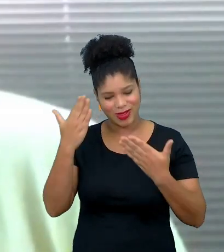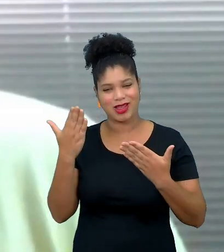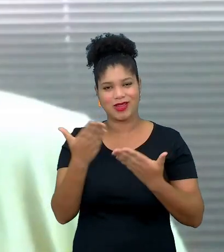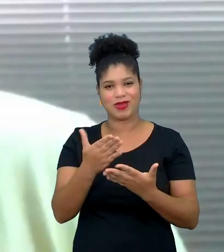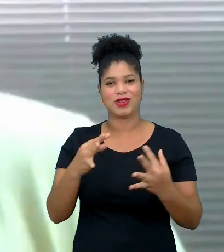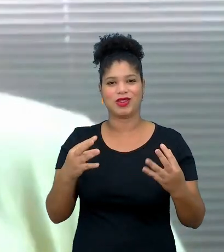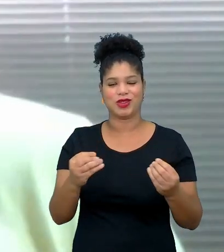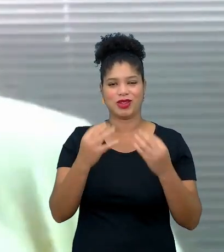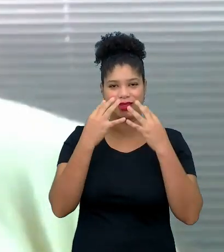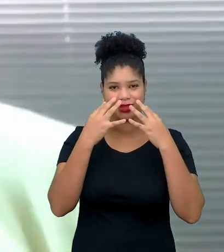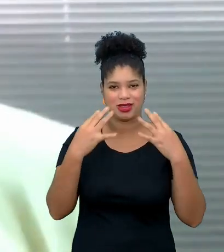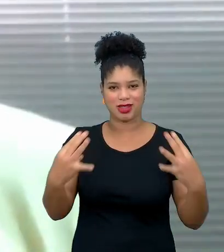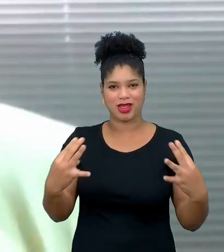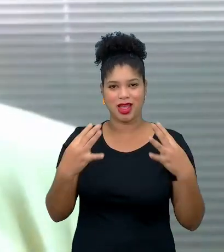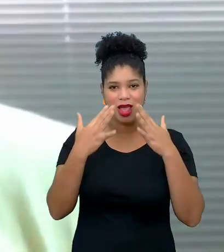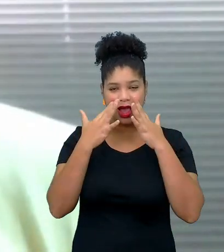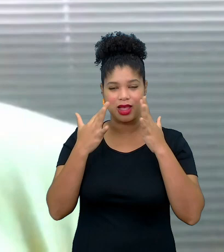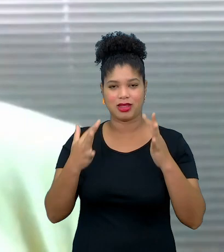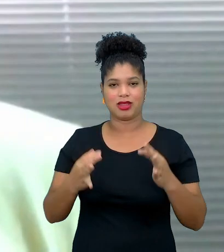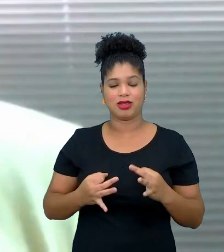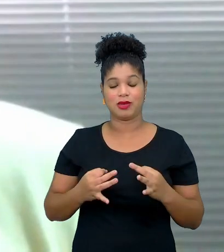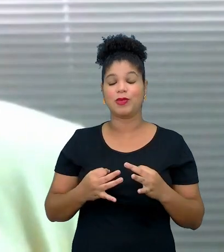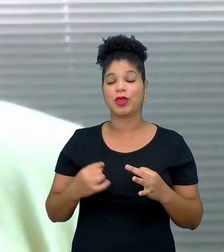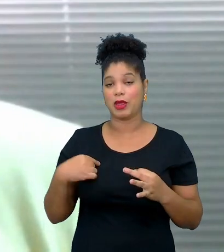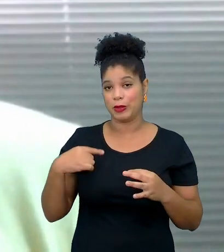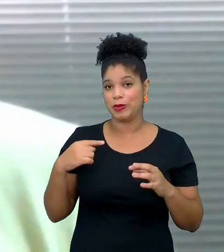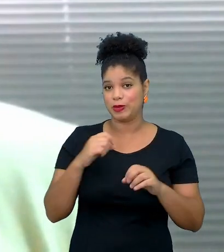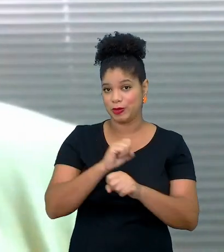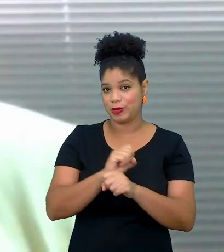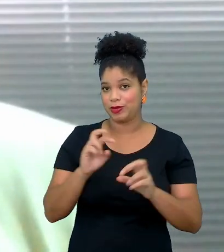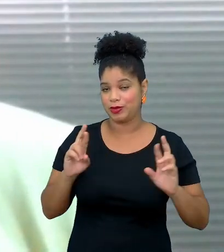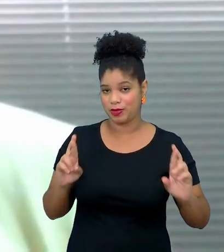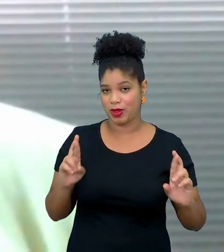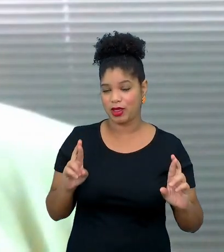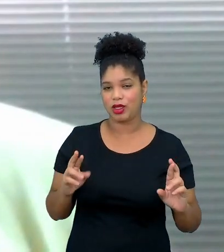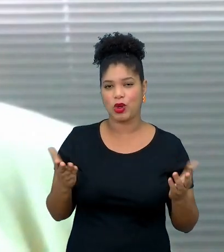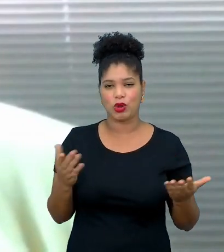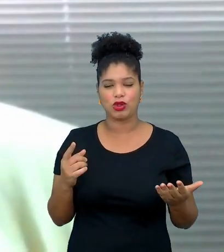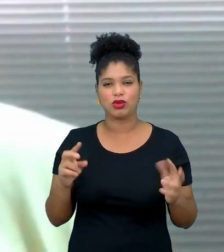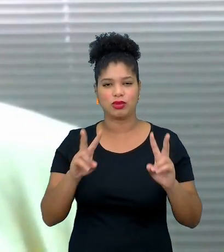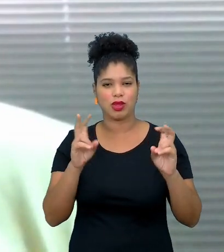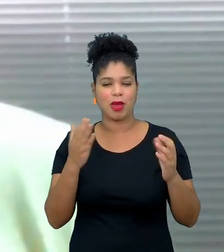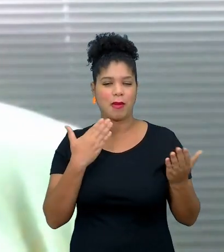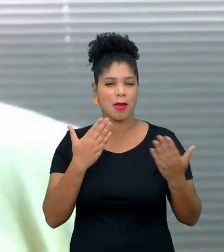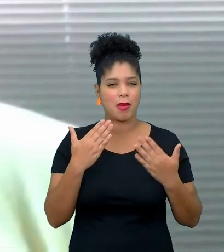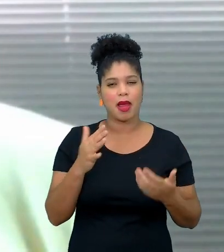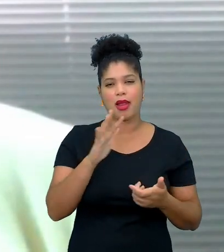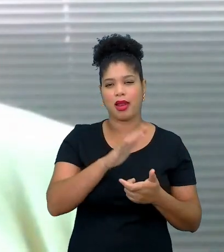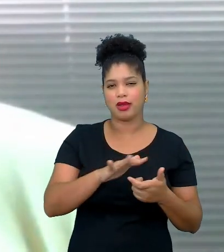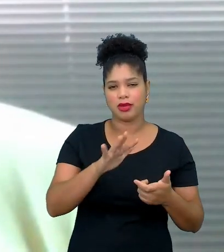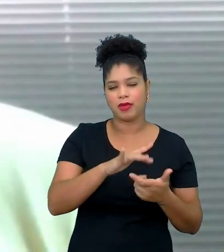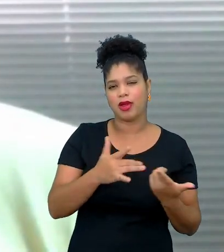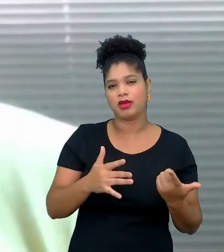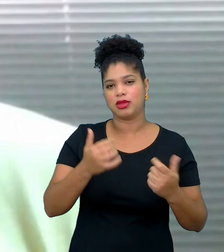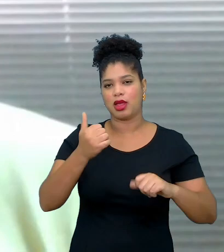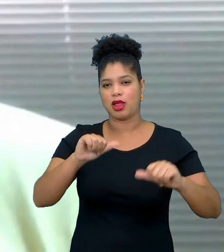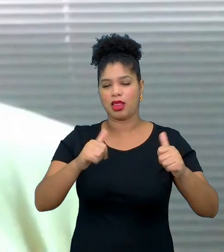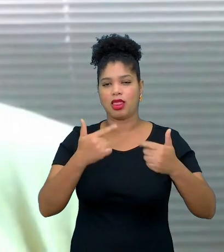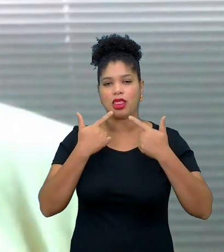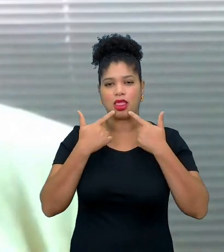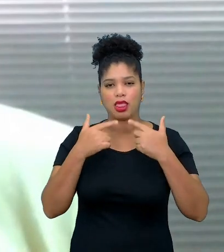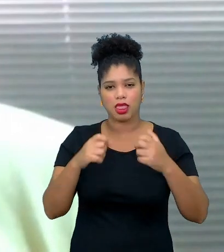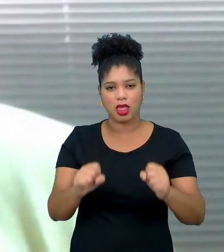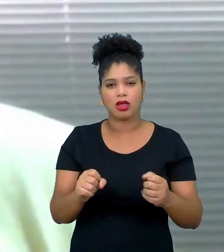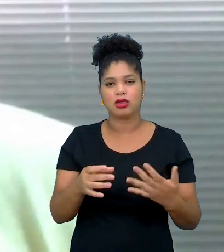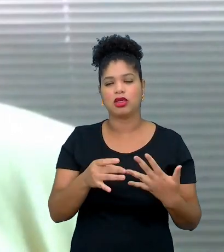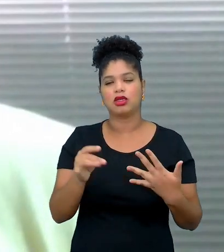de todos. Espero que essas discussões a respeito de letramento, de análise linguística,